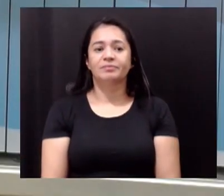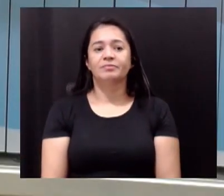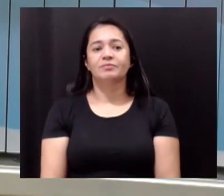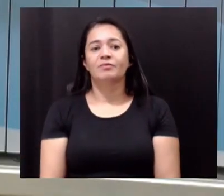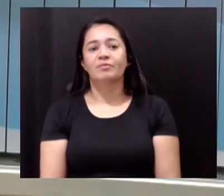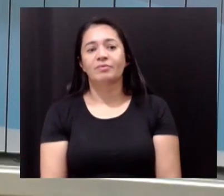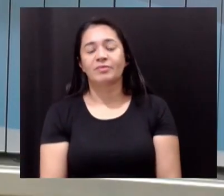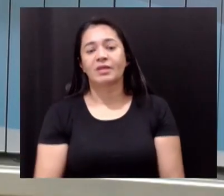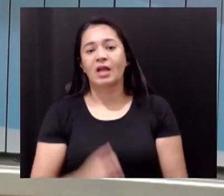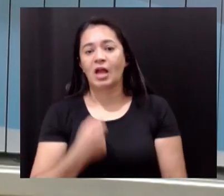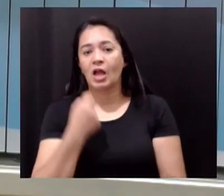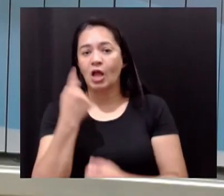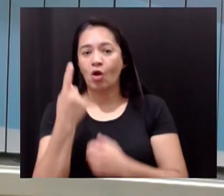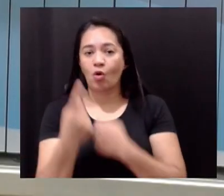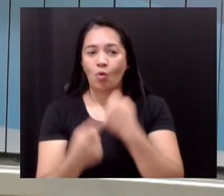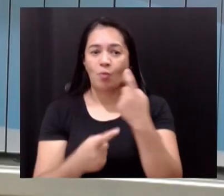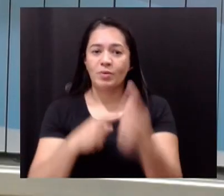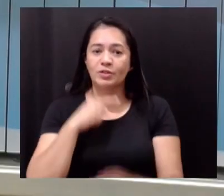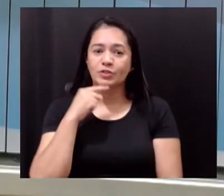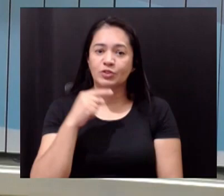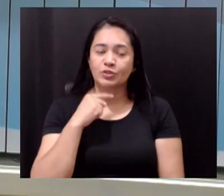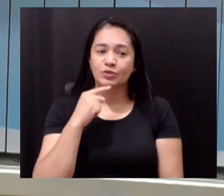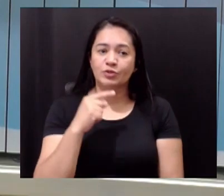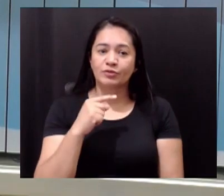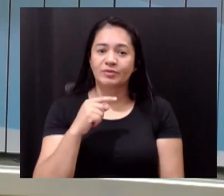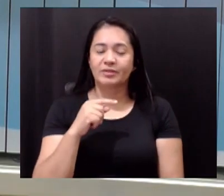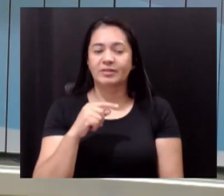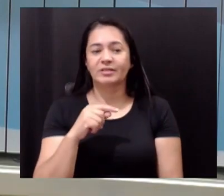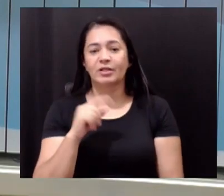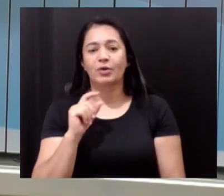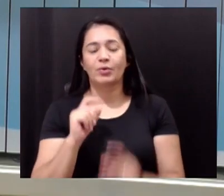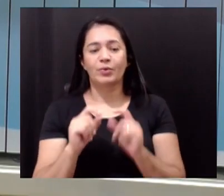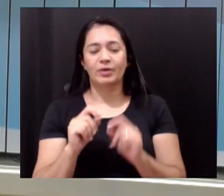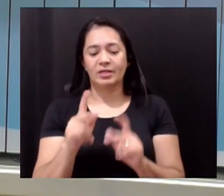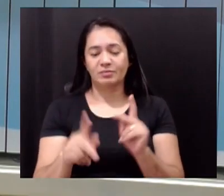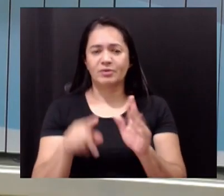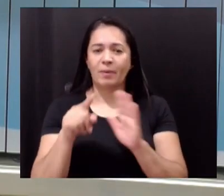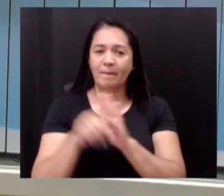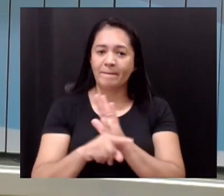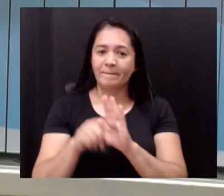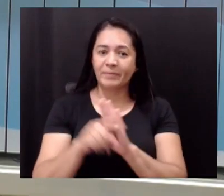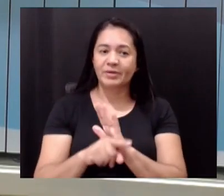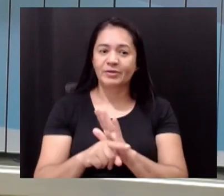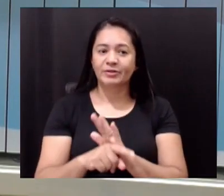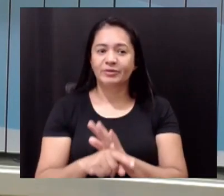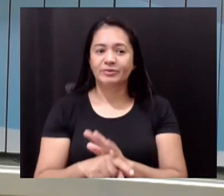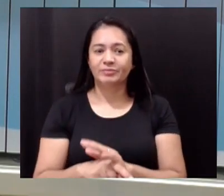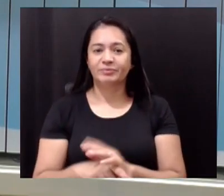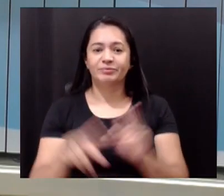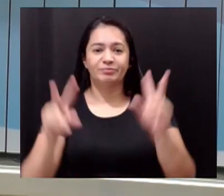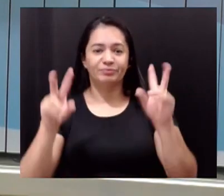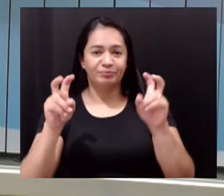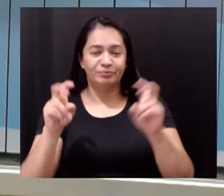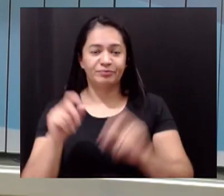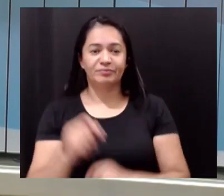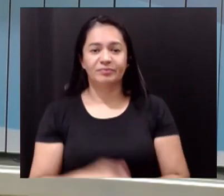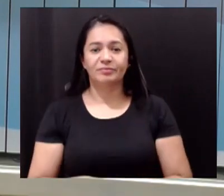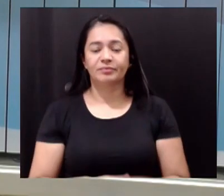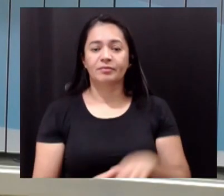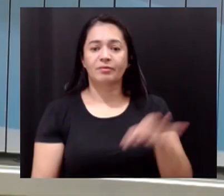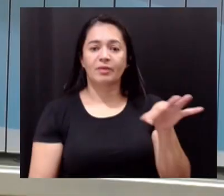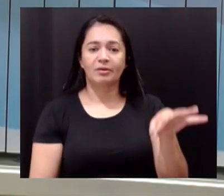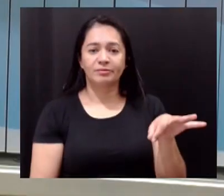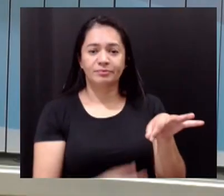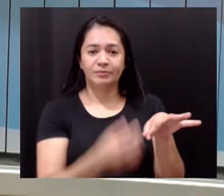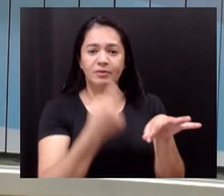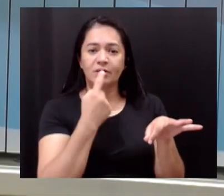aqui que eu pontuei que o pessoal sempre pergunta, né, quando esse é o tema. O sangramento vaginal na menopausa,